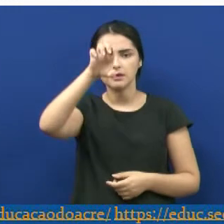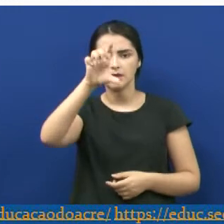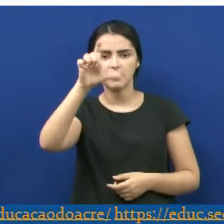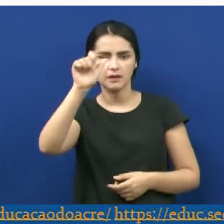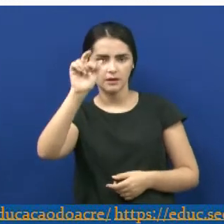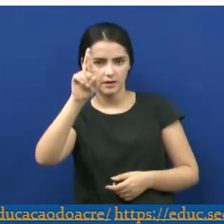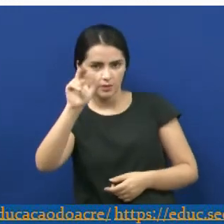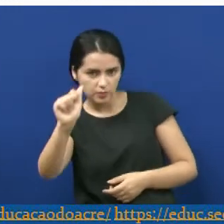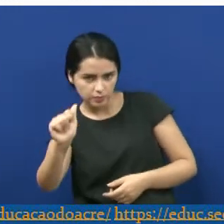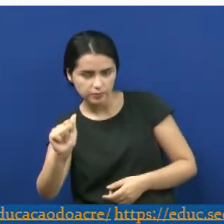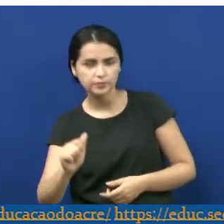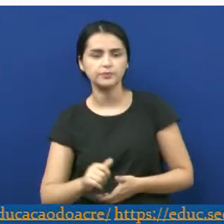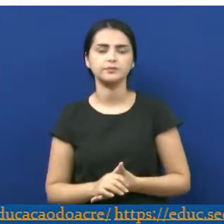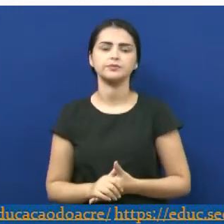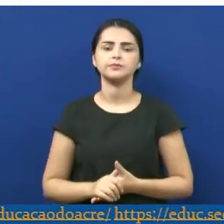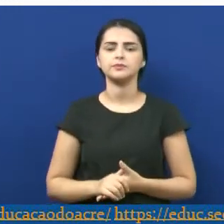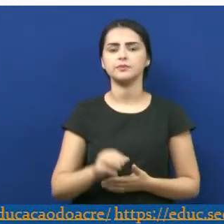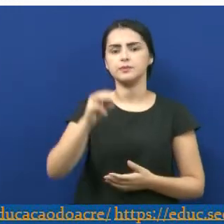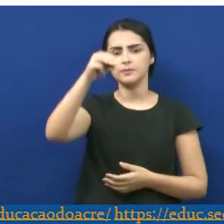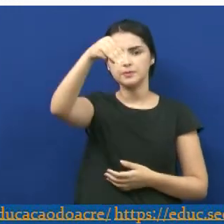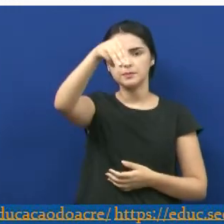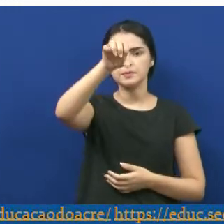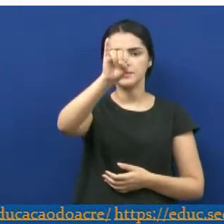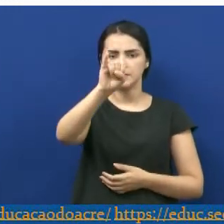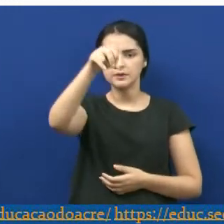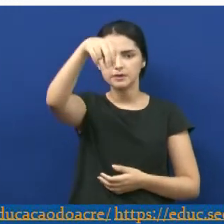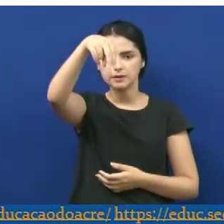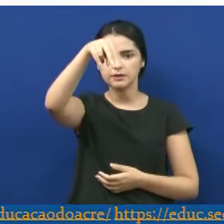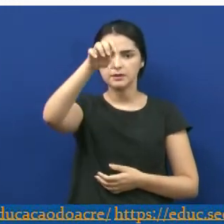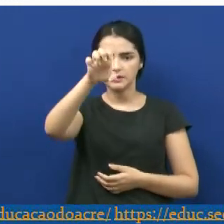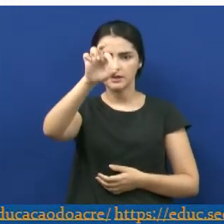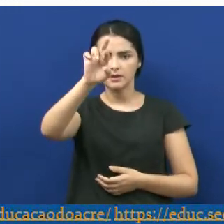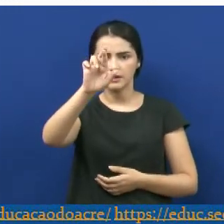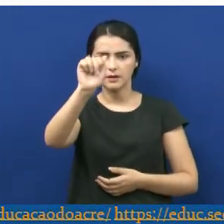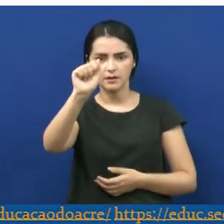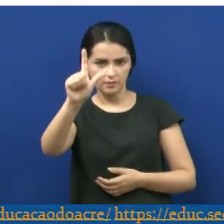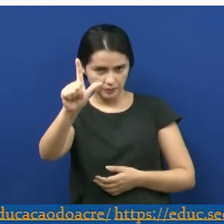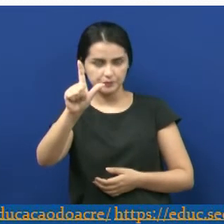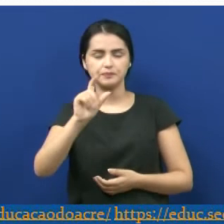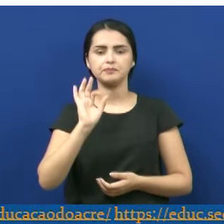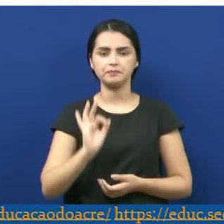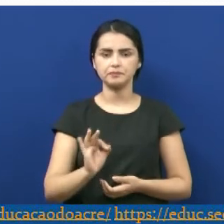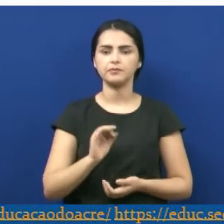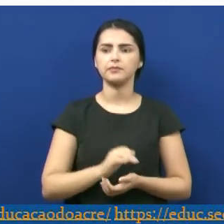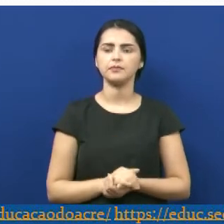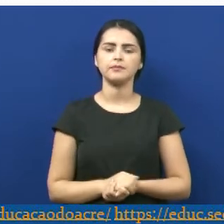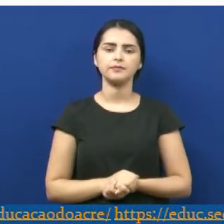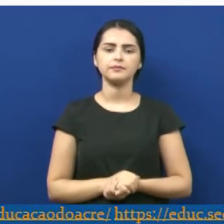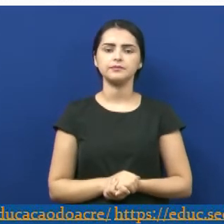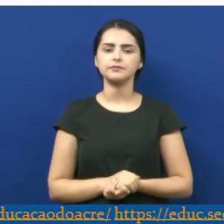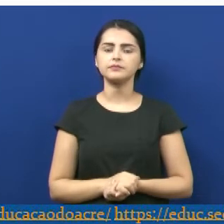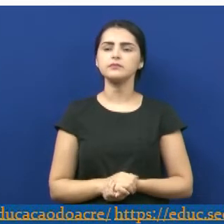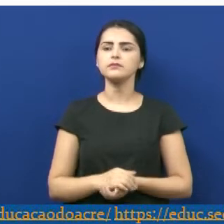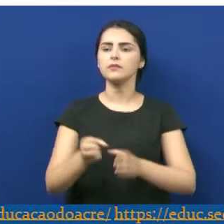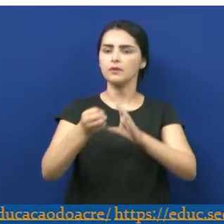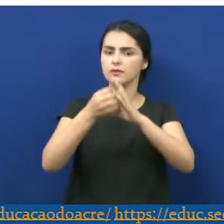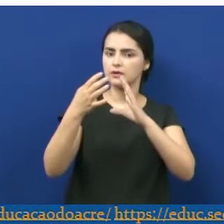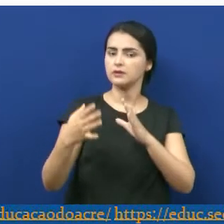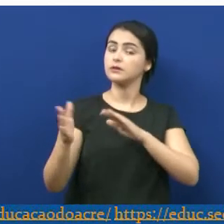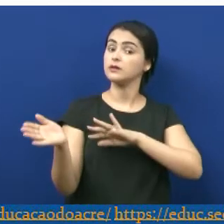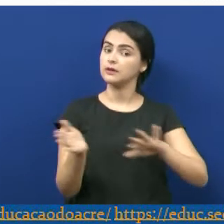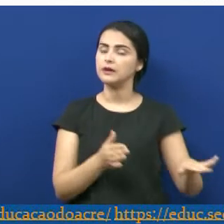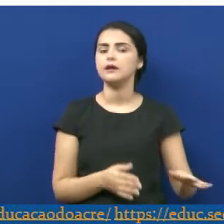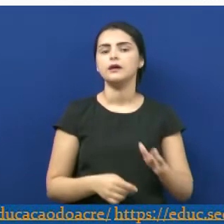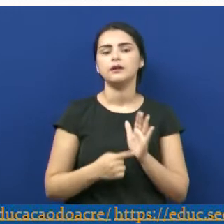água destilada, é água mineral, que tem todas essas características que eu estou te mostrando agora. Vamos exercitar